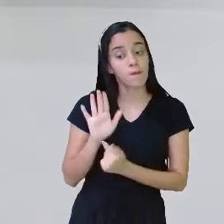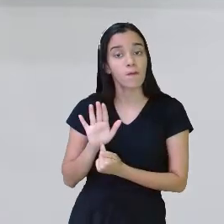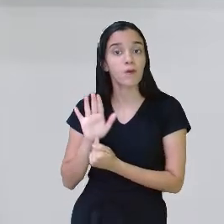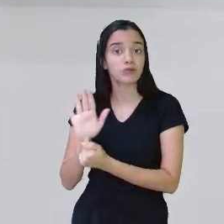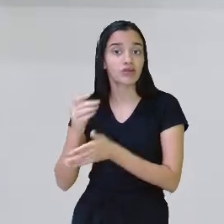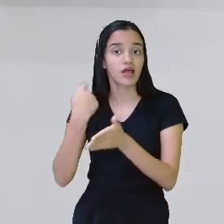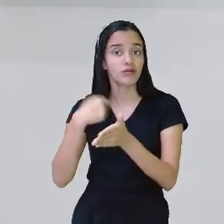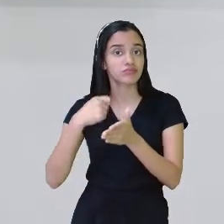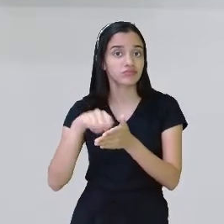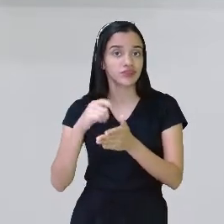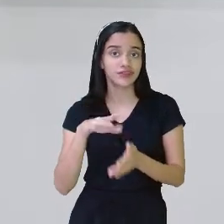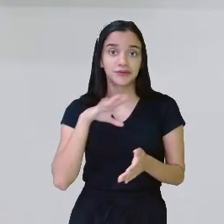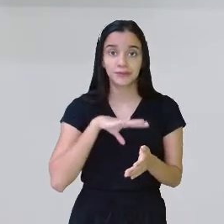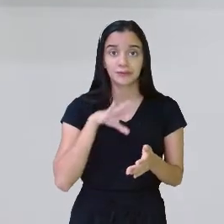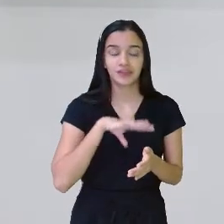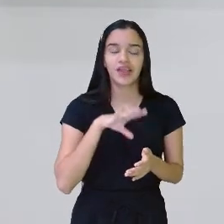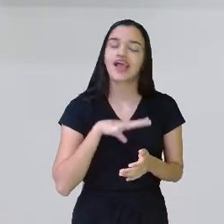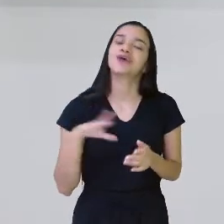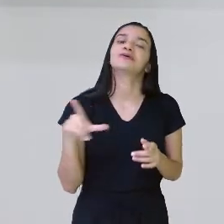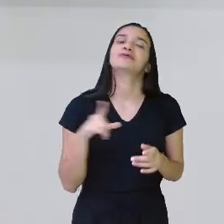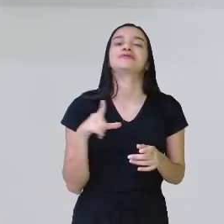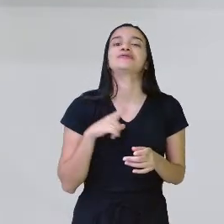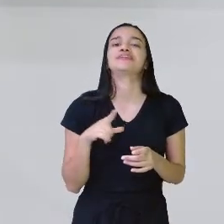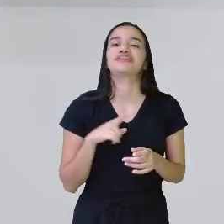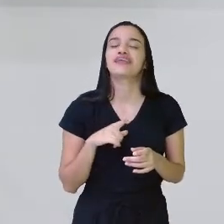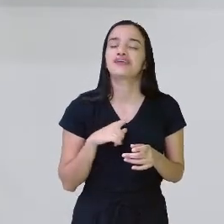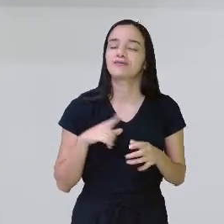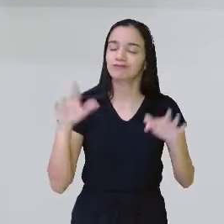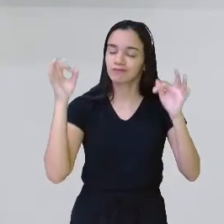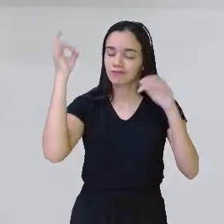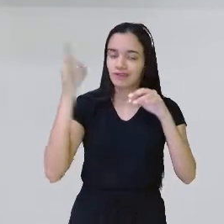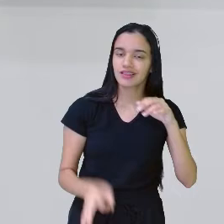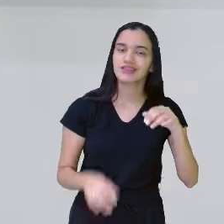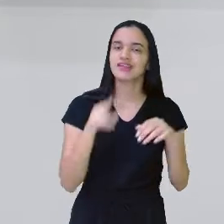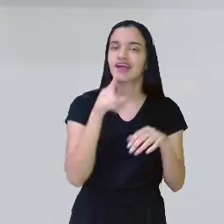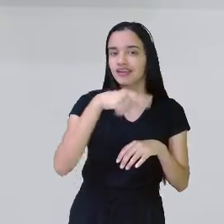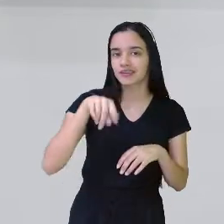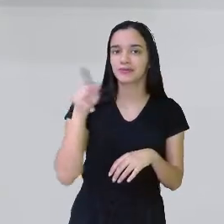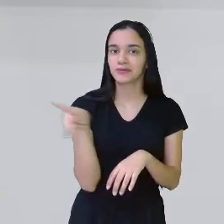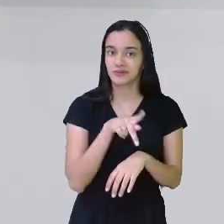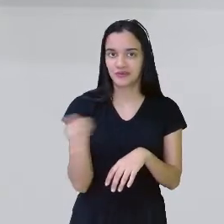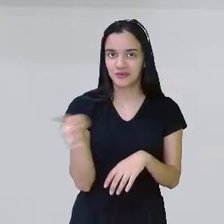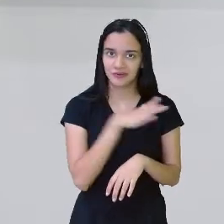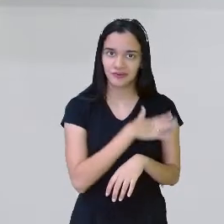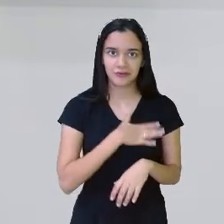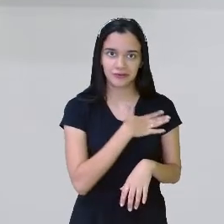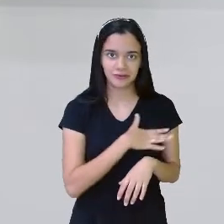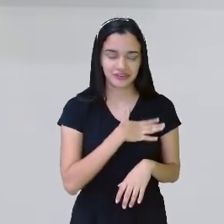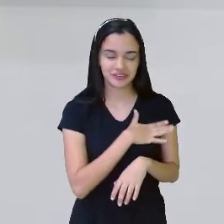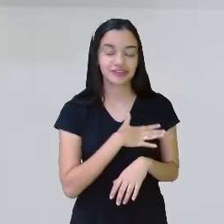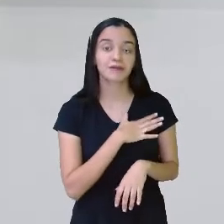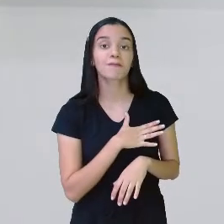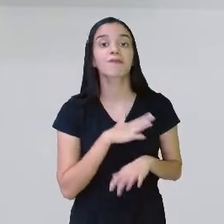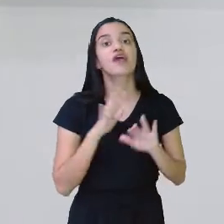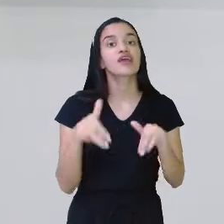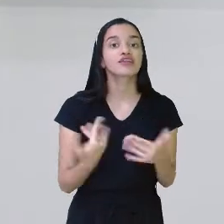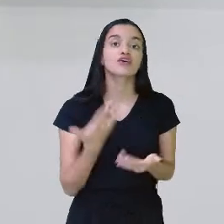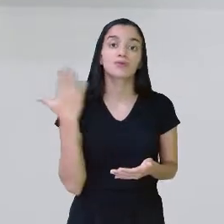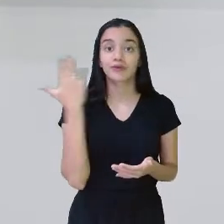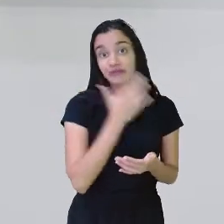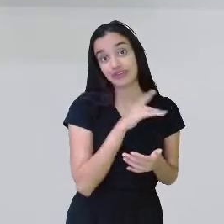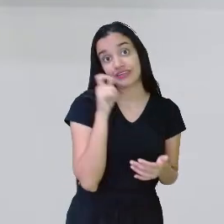língua portuguesa, que eu tenho certeza que vão ficar felicíssimos em receber produções espontâneas, né? Provando